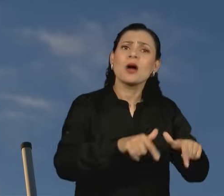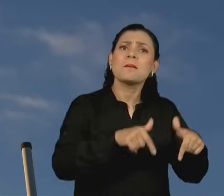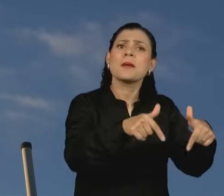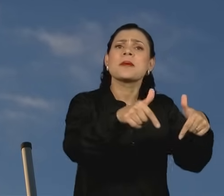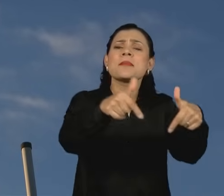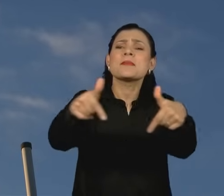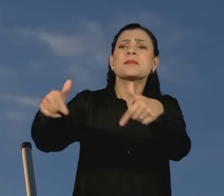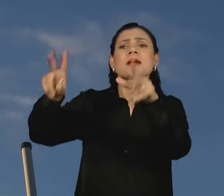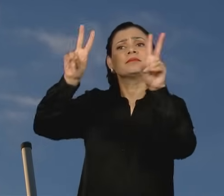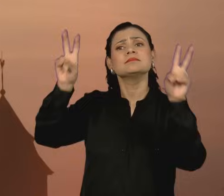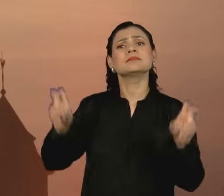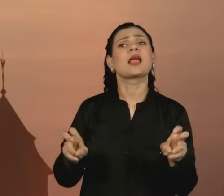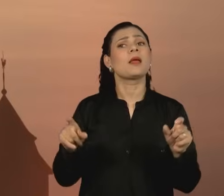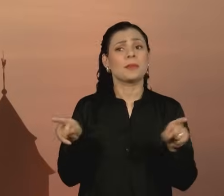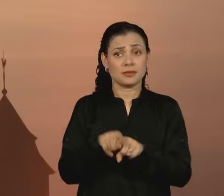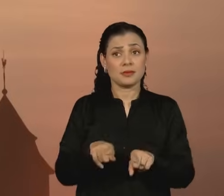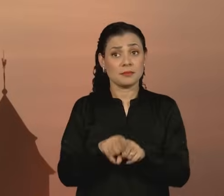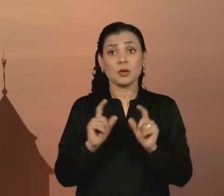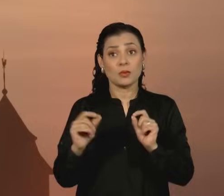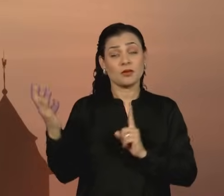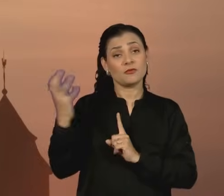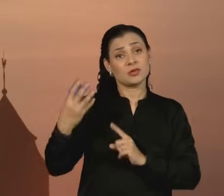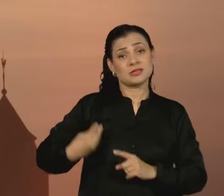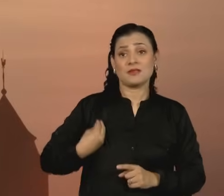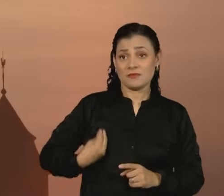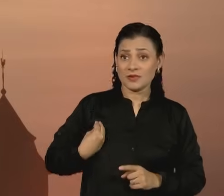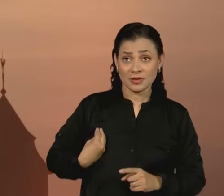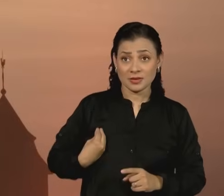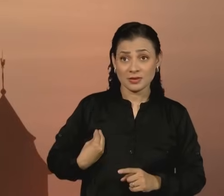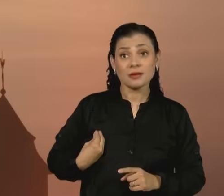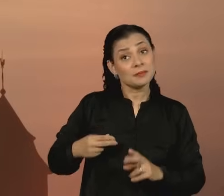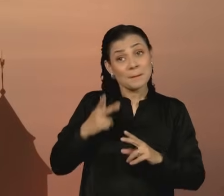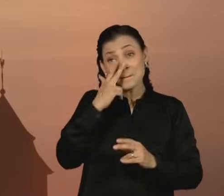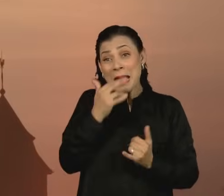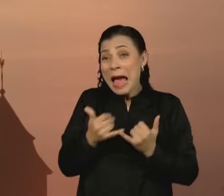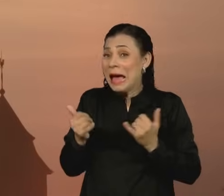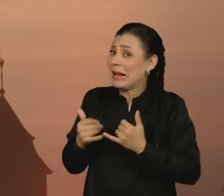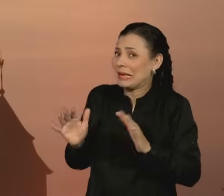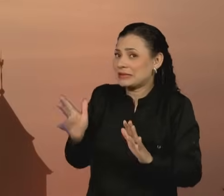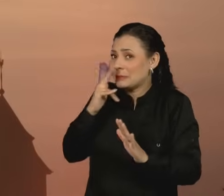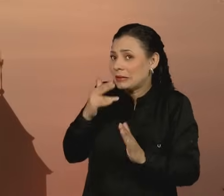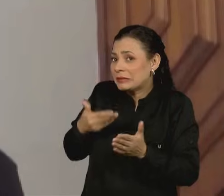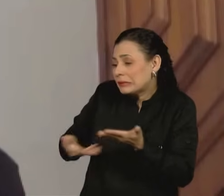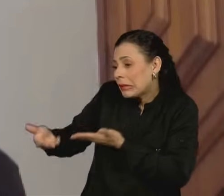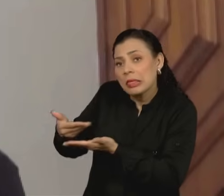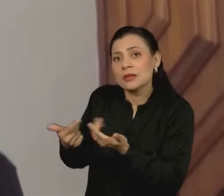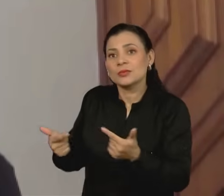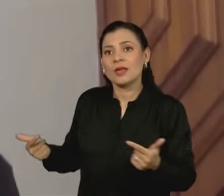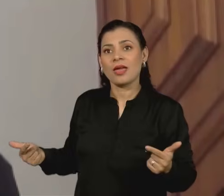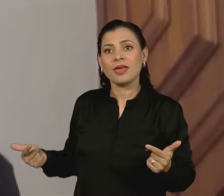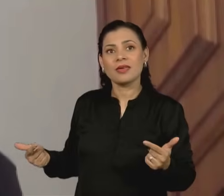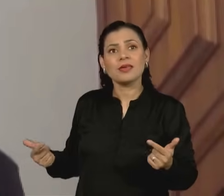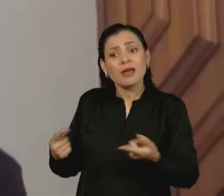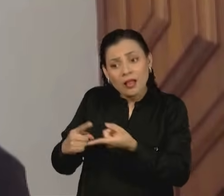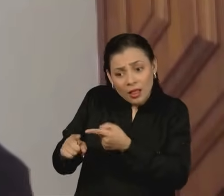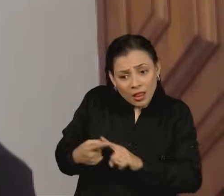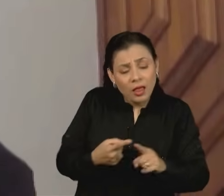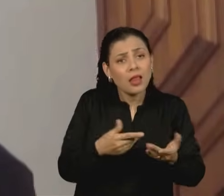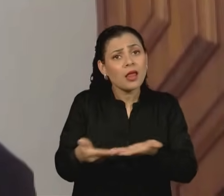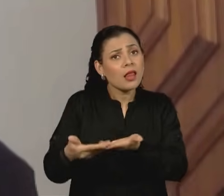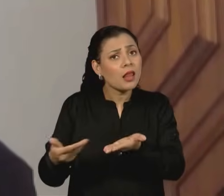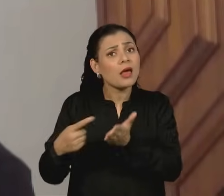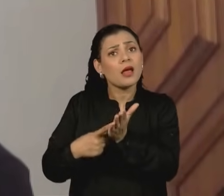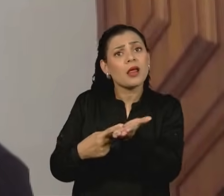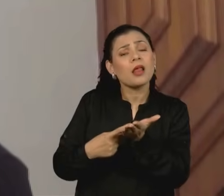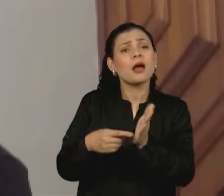tantas questões que a gente tem que interferem no nosso dia a dia e que parecem que não são conversadas lá na mesa de negociação porque possuem